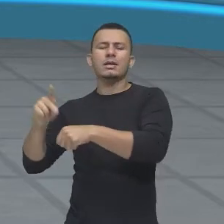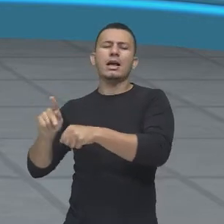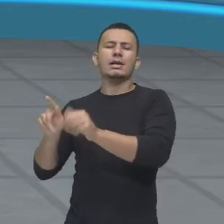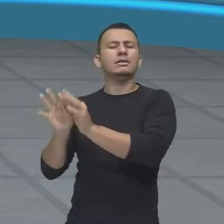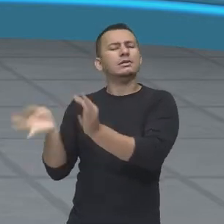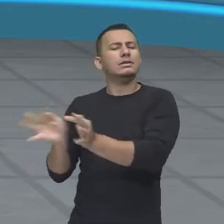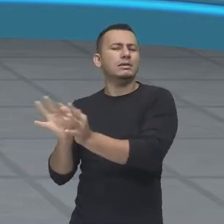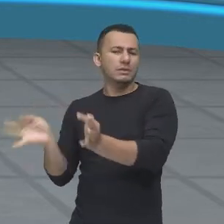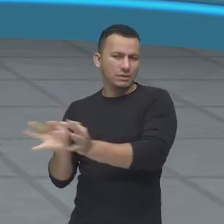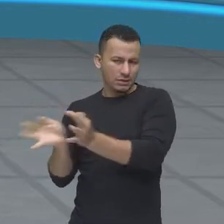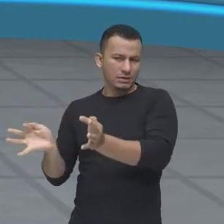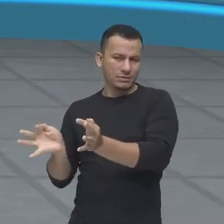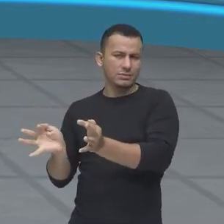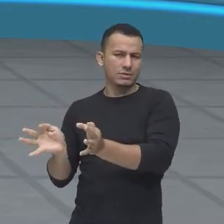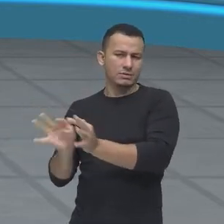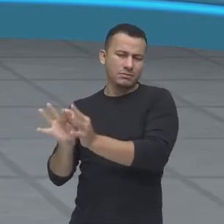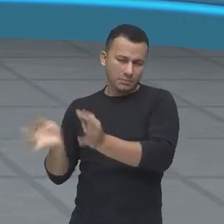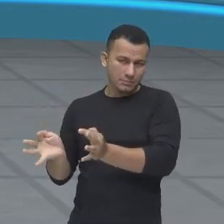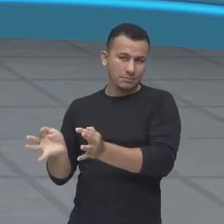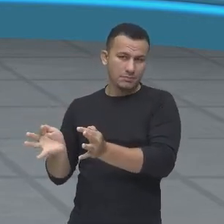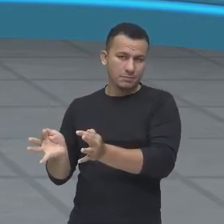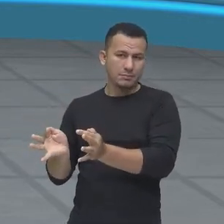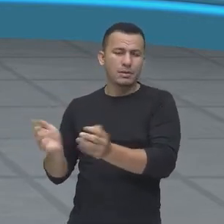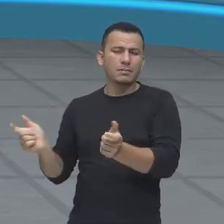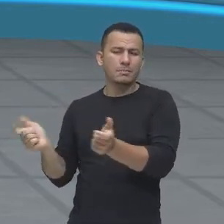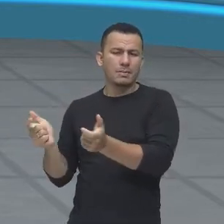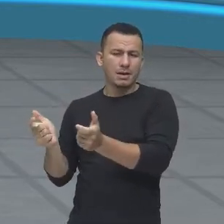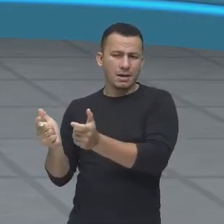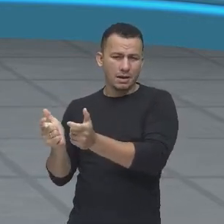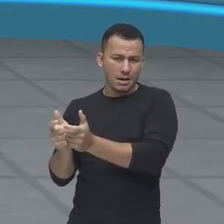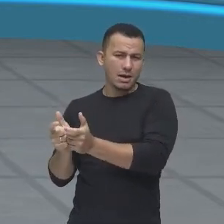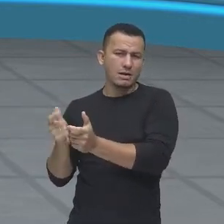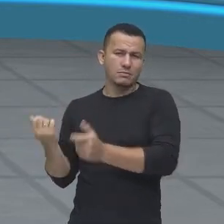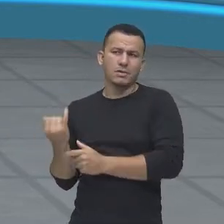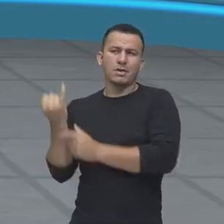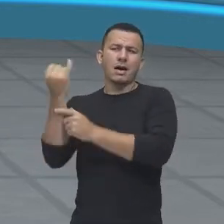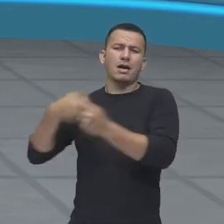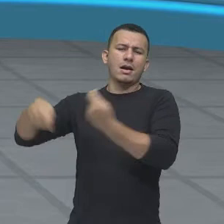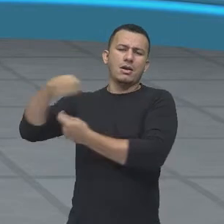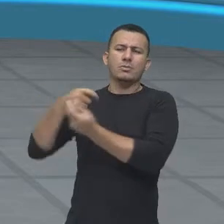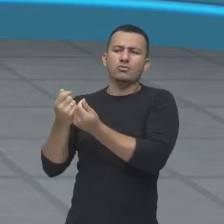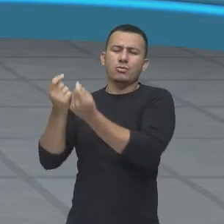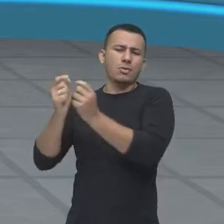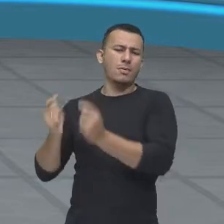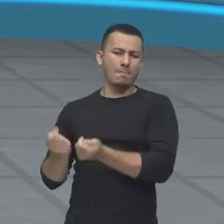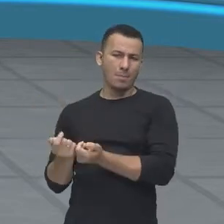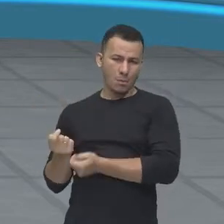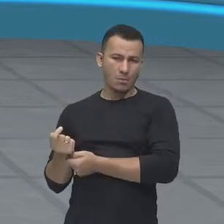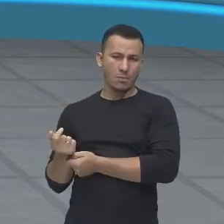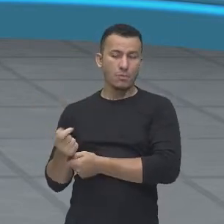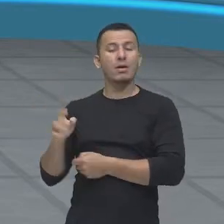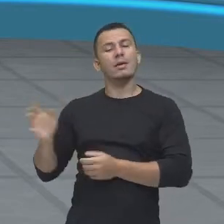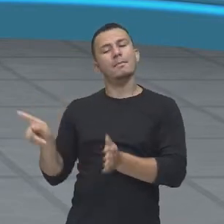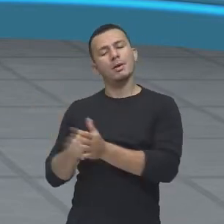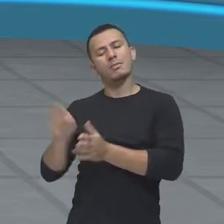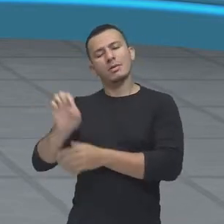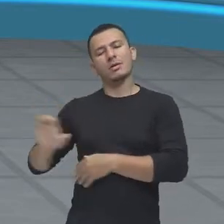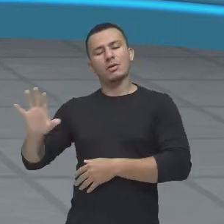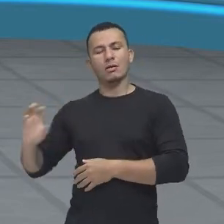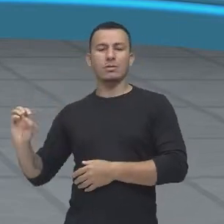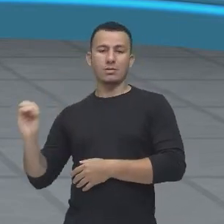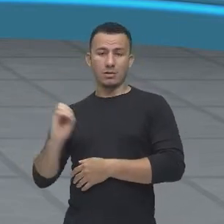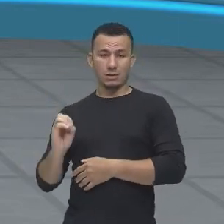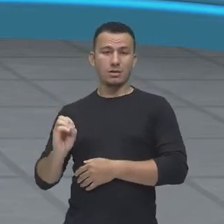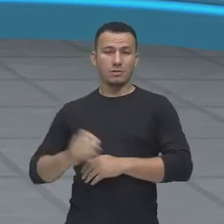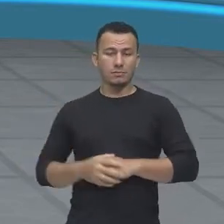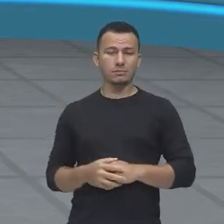né, da Europa, países com menor relevância econômica, são os países da Europa Oriental. Muitos deles